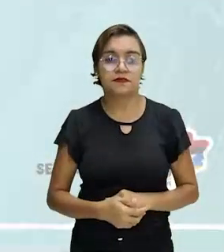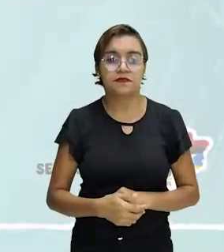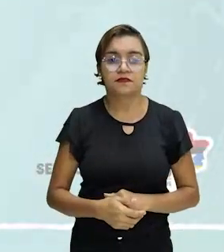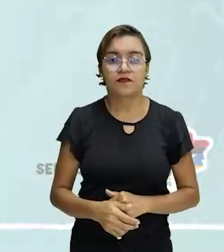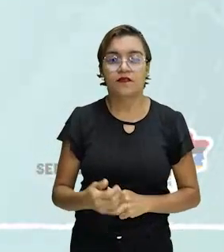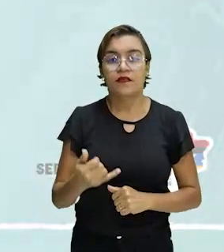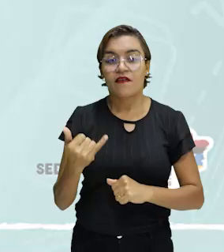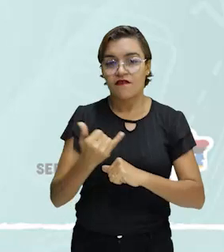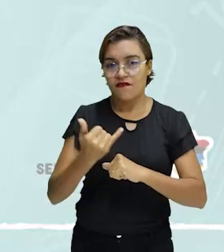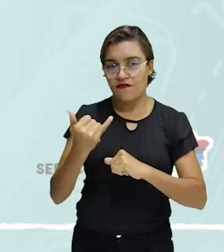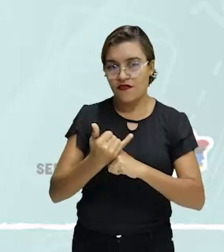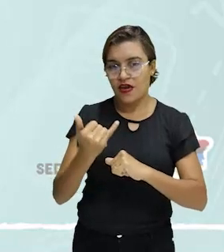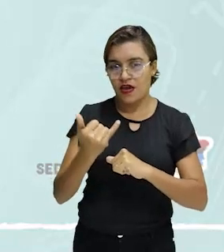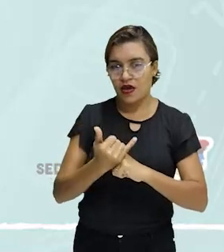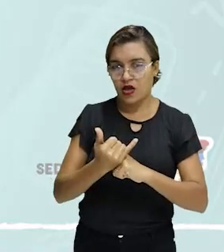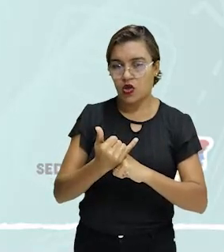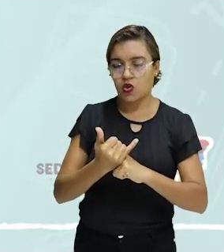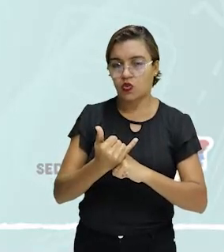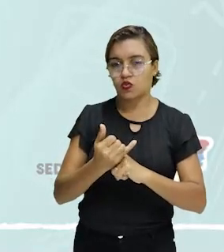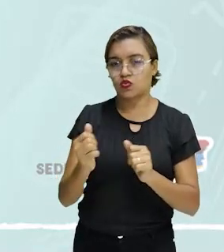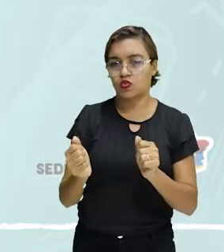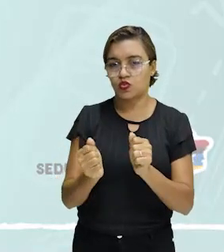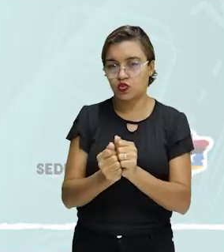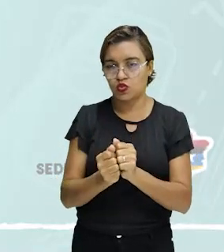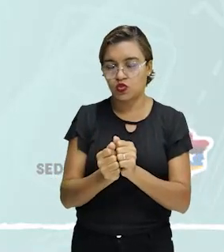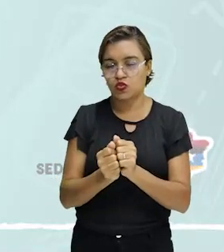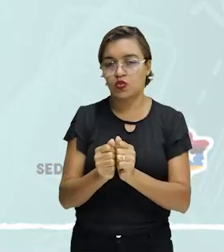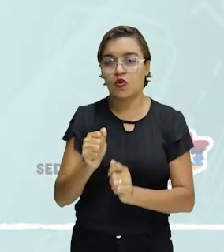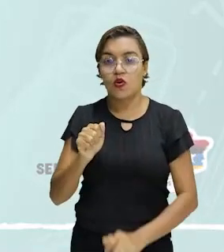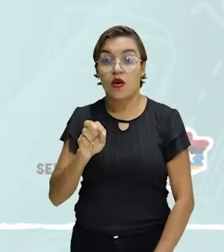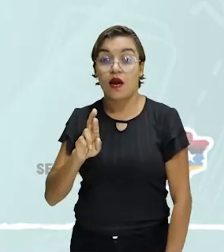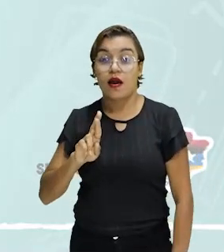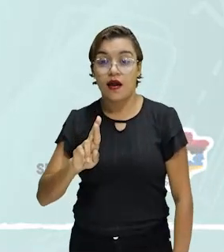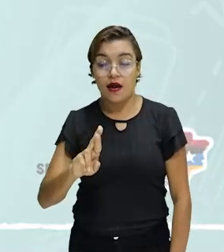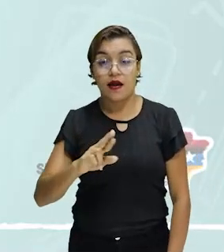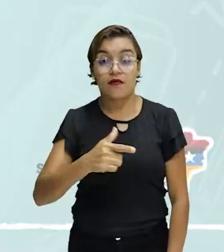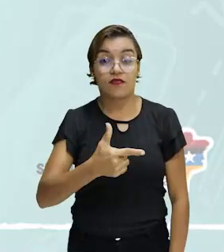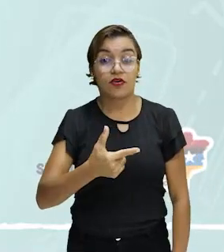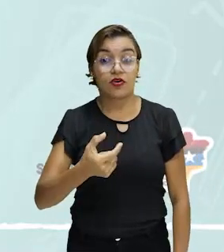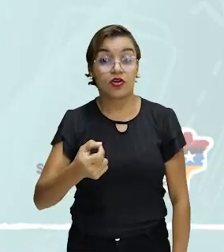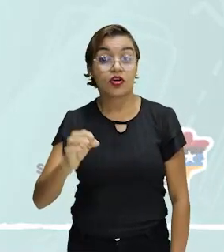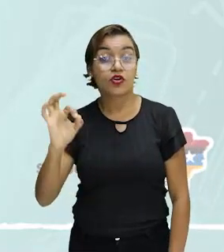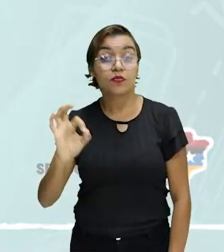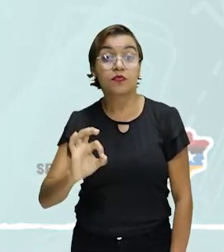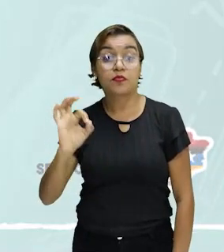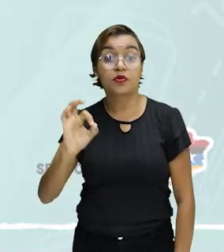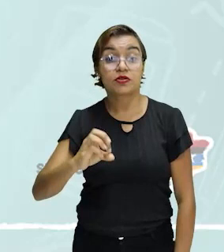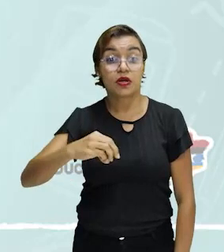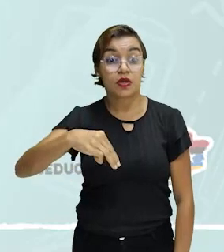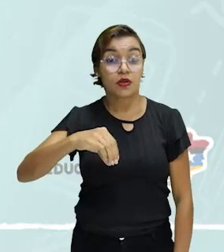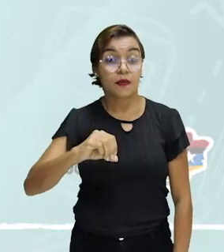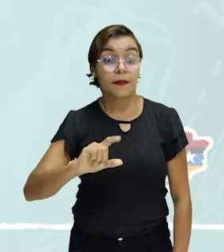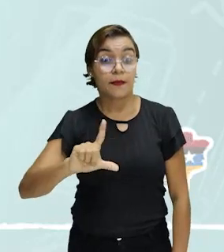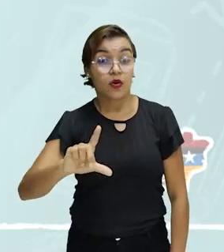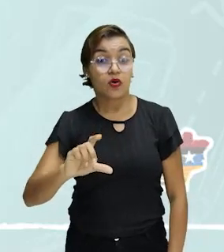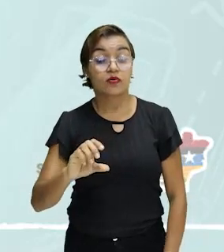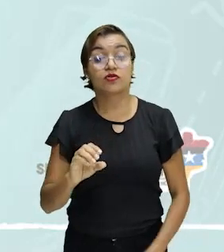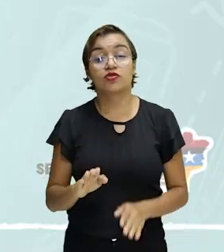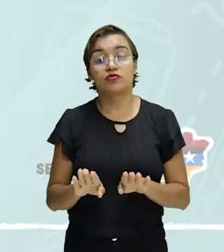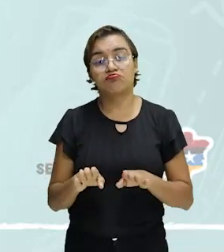Ferro em presença de ar, né, contendo 20% em mols de oxigênio, e